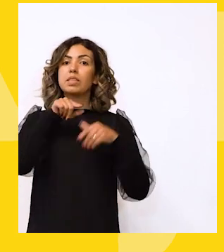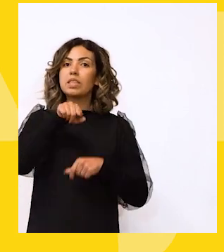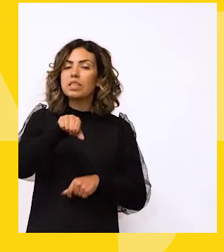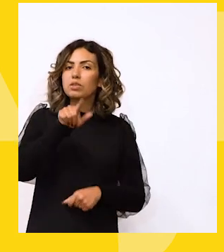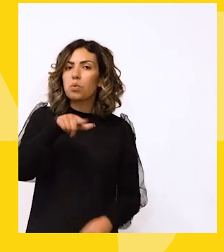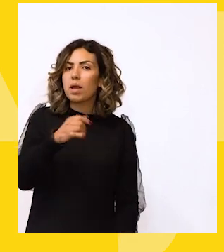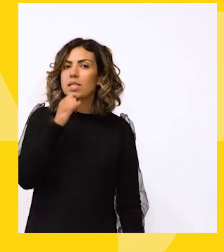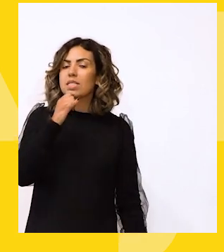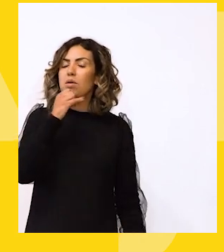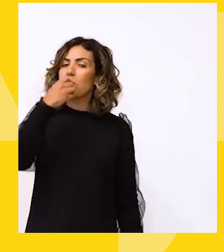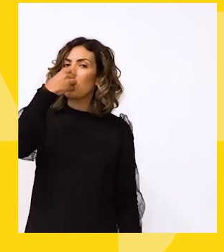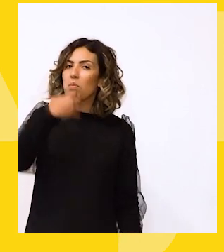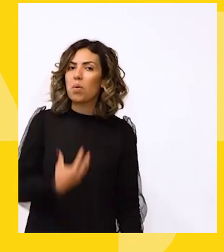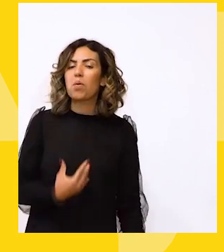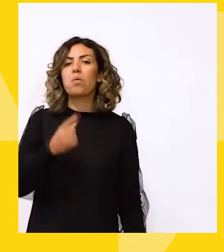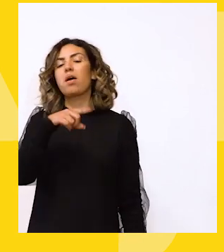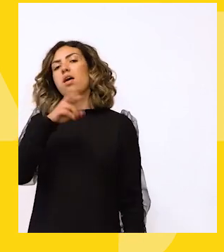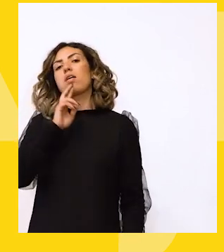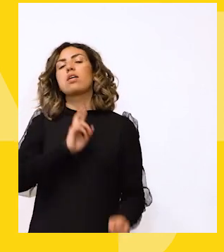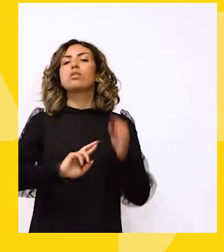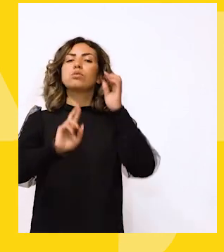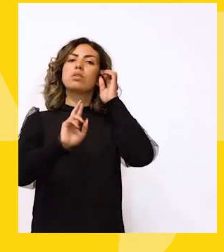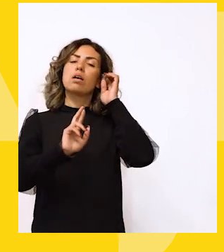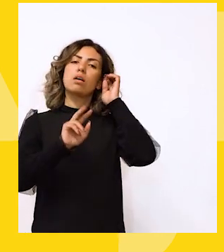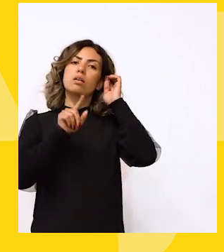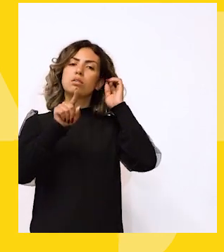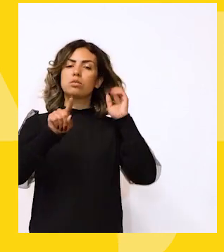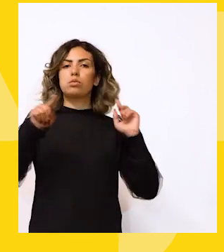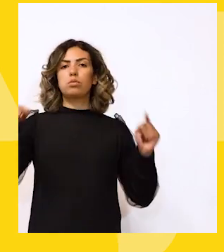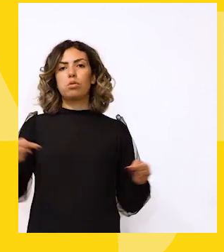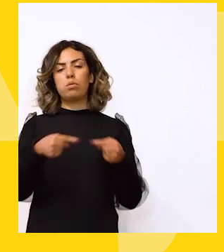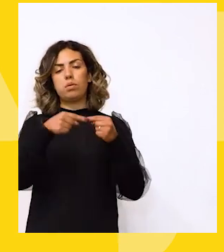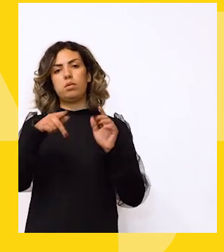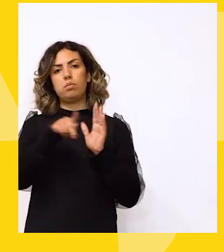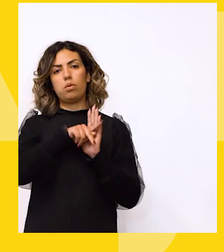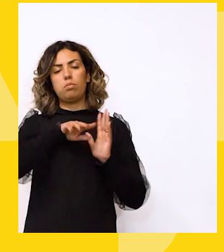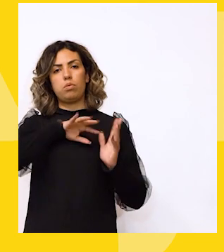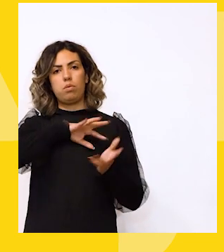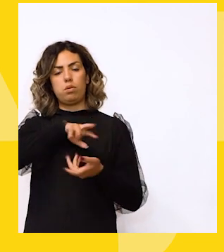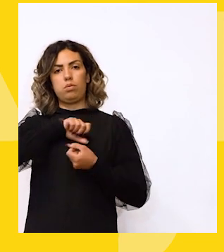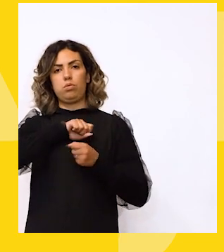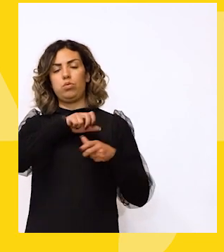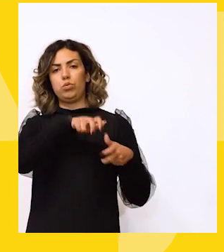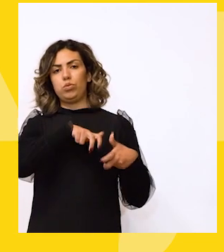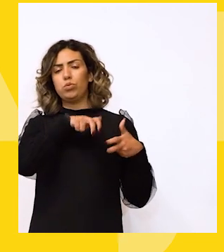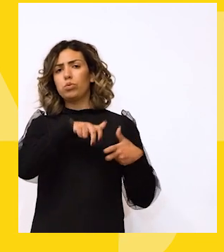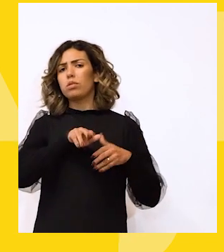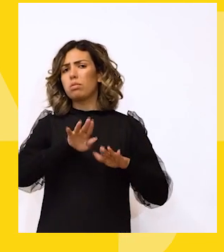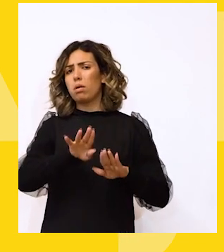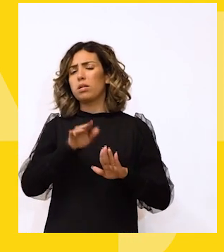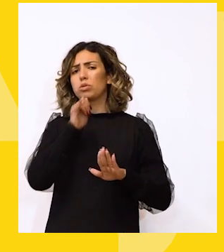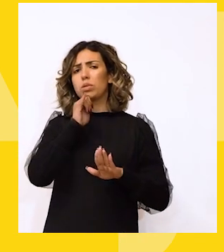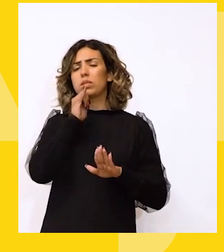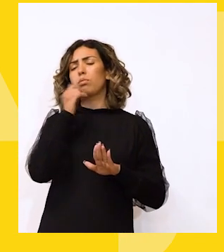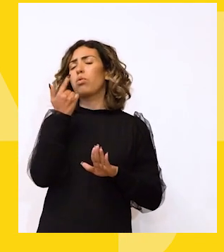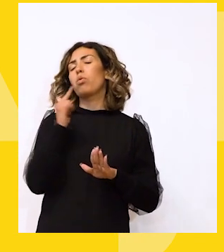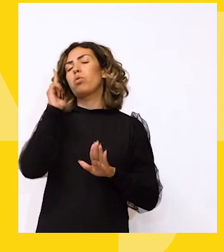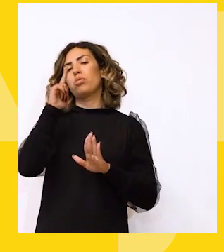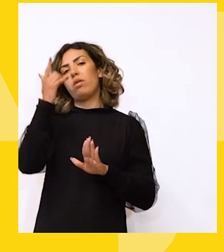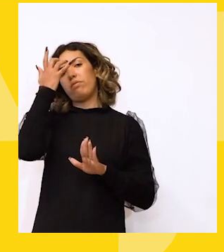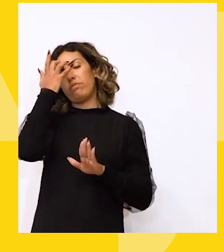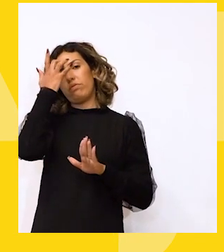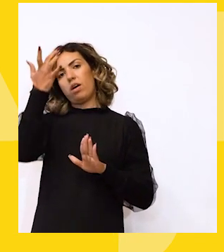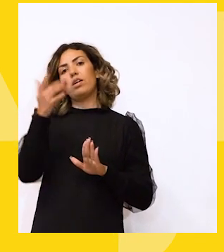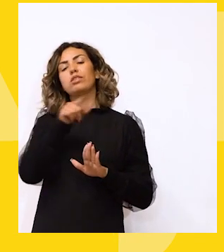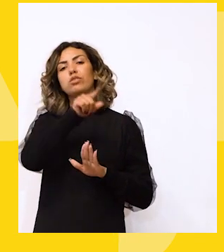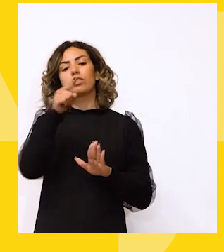de resultado dentro do da questão de Agricultura e Pecuária outras né para ficar mais fácil da mesma forma também